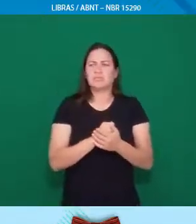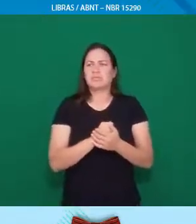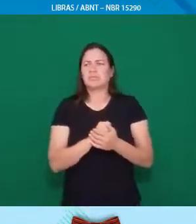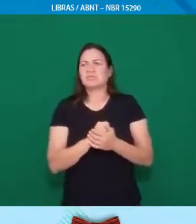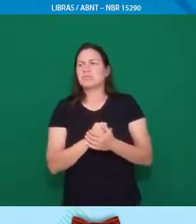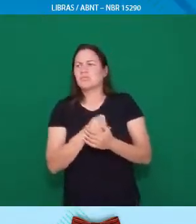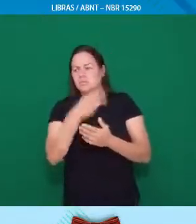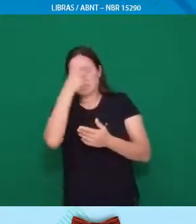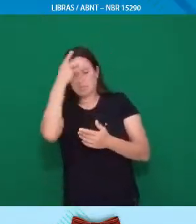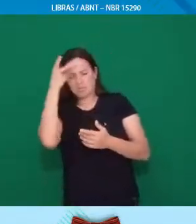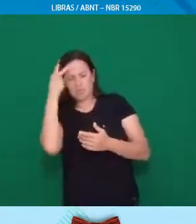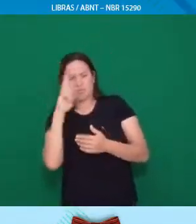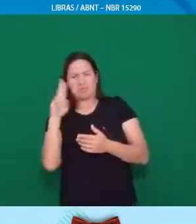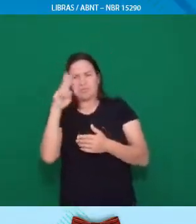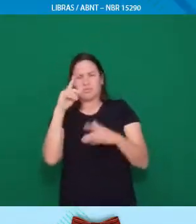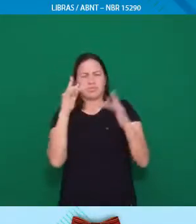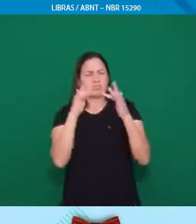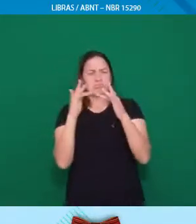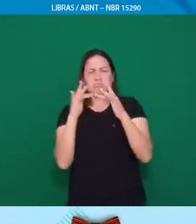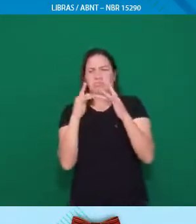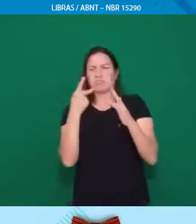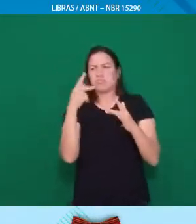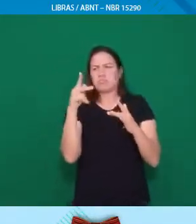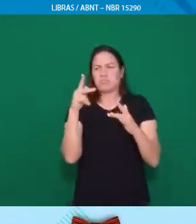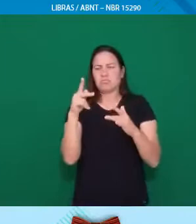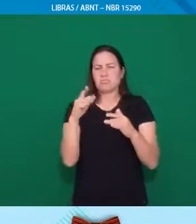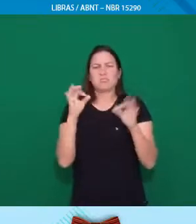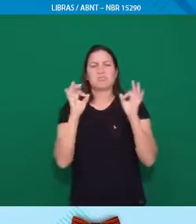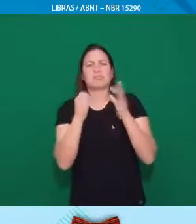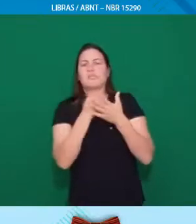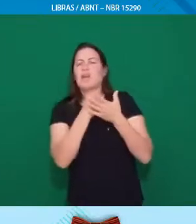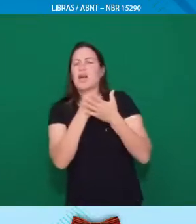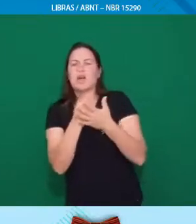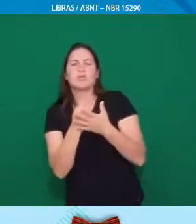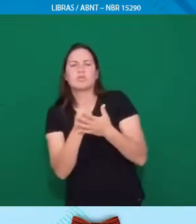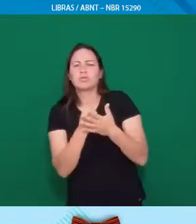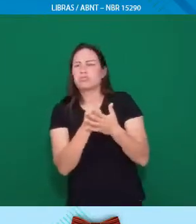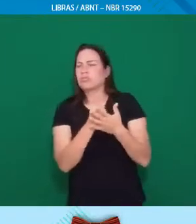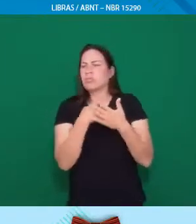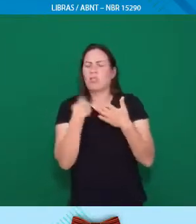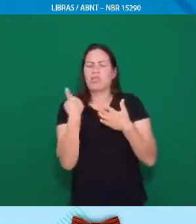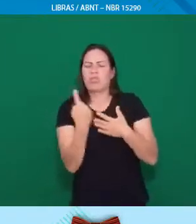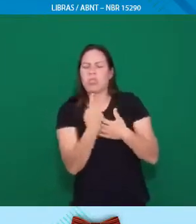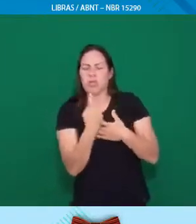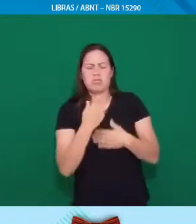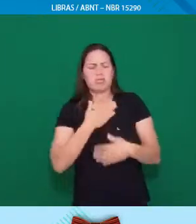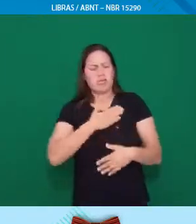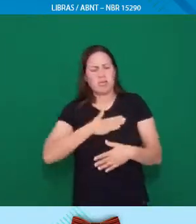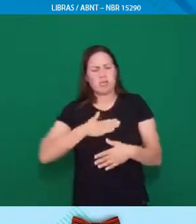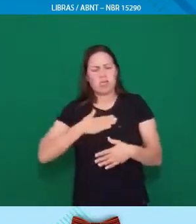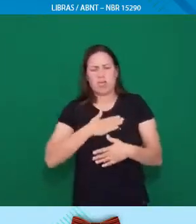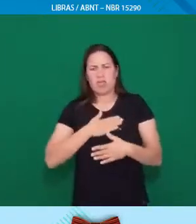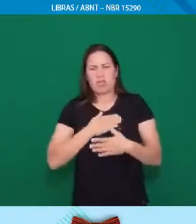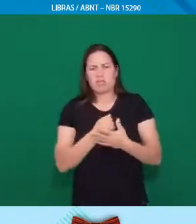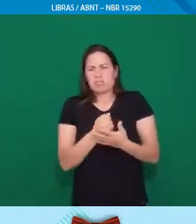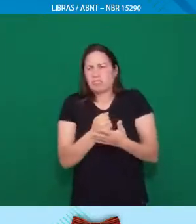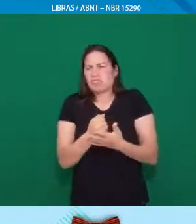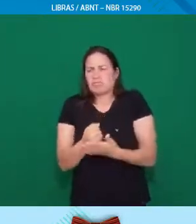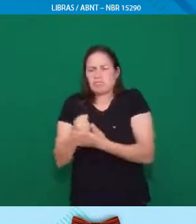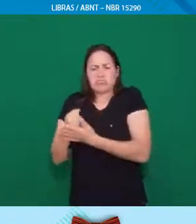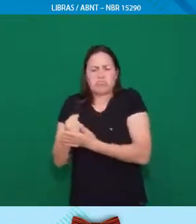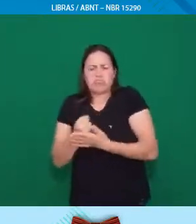empresários pessoas que têm relação conosco de uma forma de outra tem relação com nós e gostam de